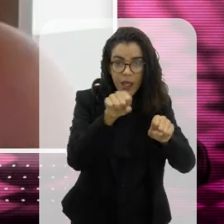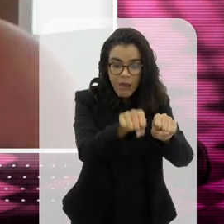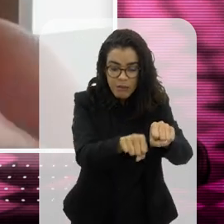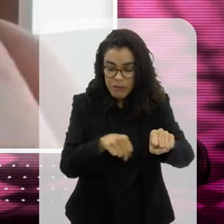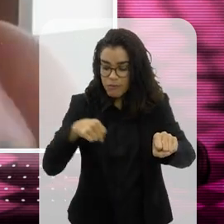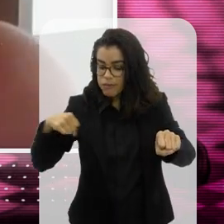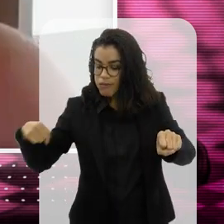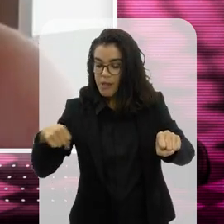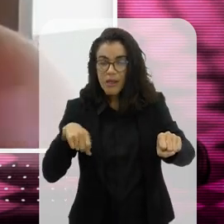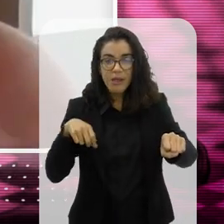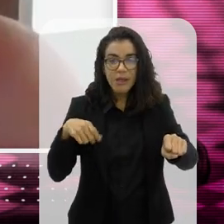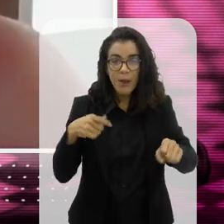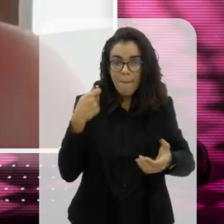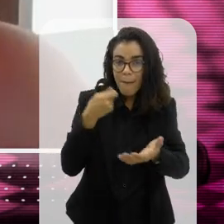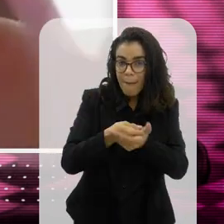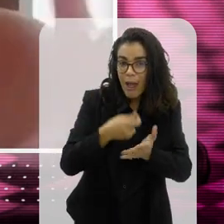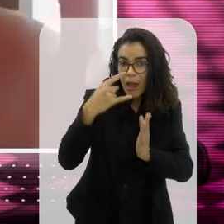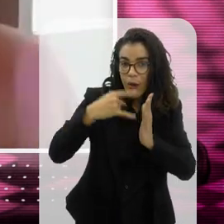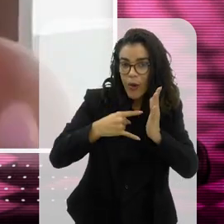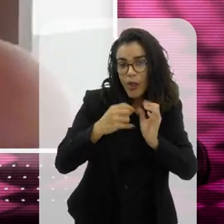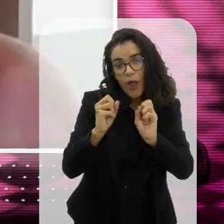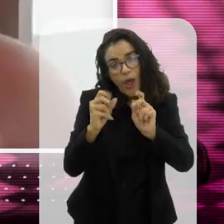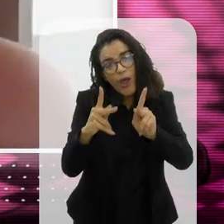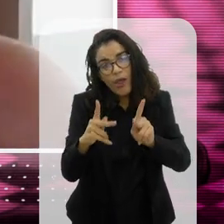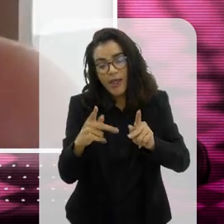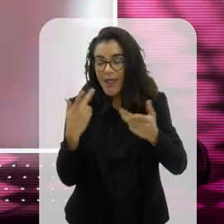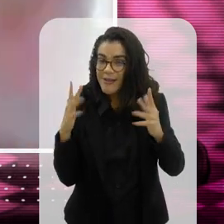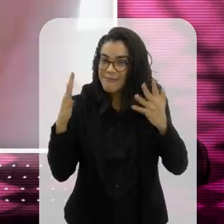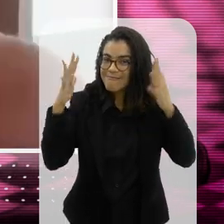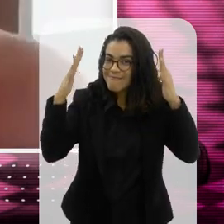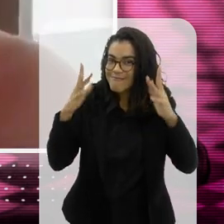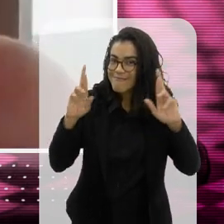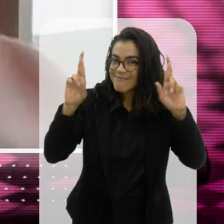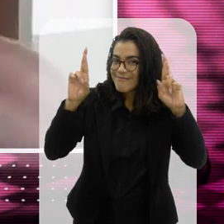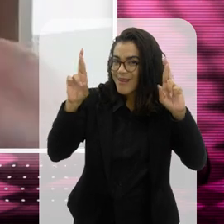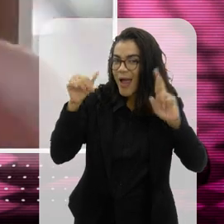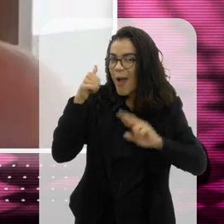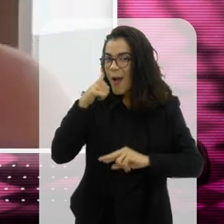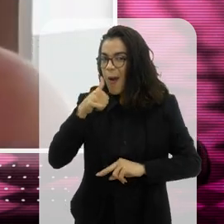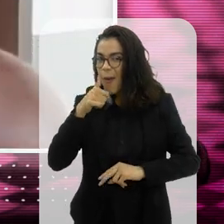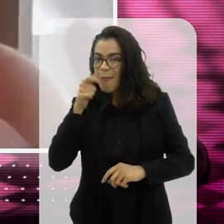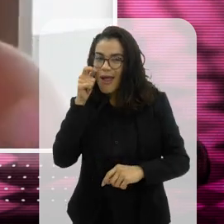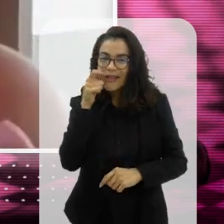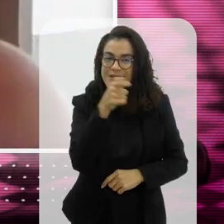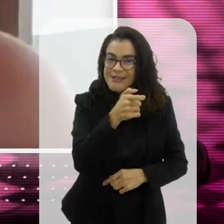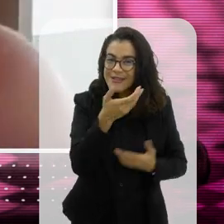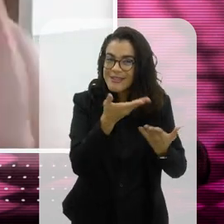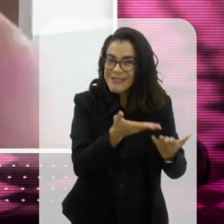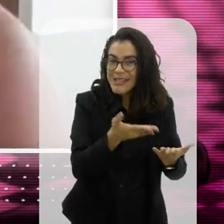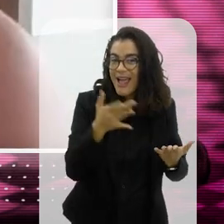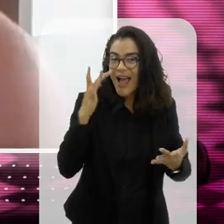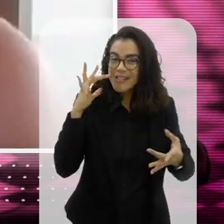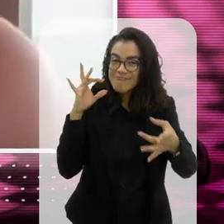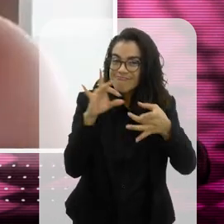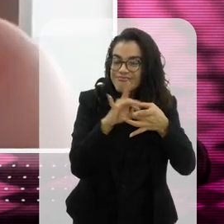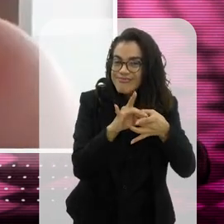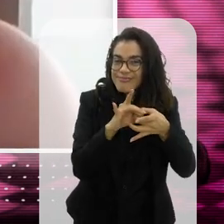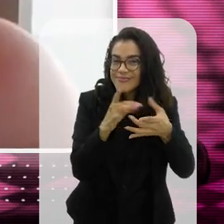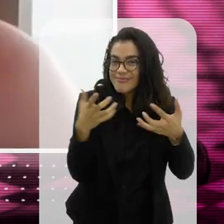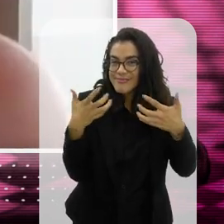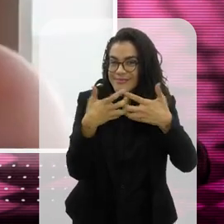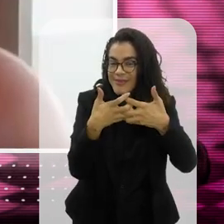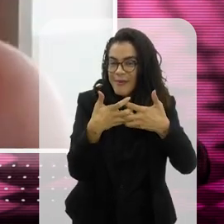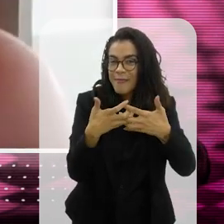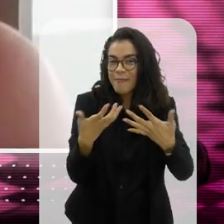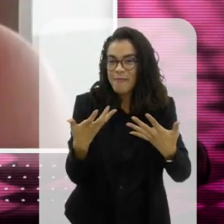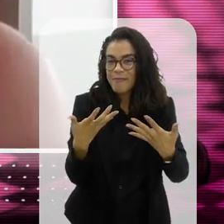abrindo a porta do carro, pagando a conta e tal. Ótimo, então vamos vibrar para que a mulher que vá se interessar por ele também ache que isso é interessante,